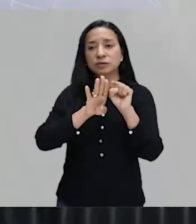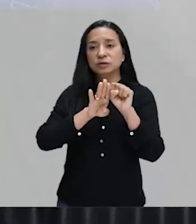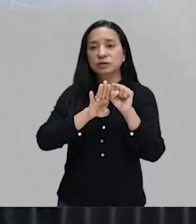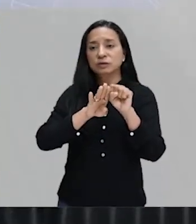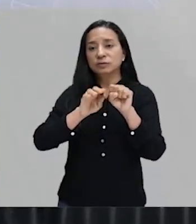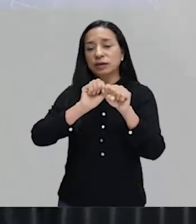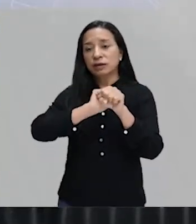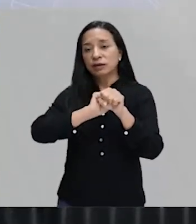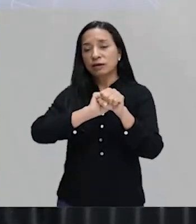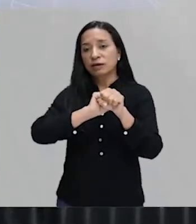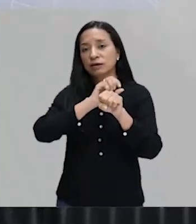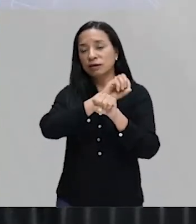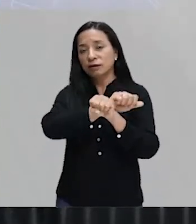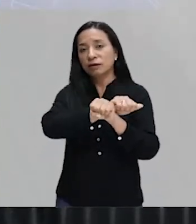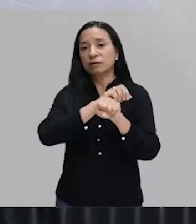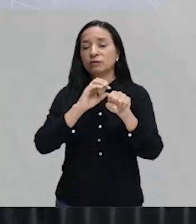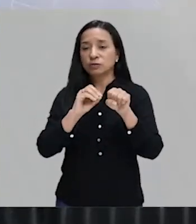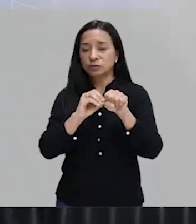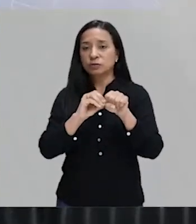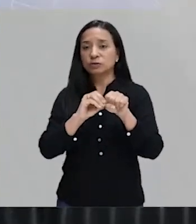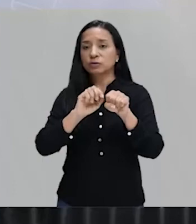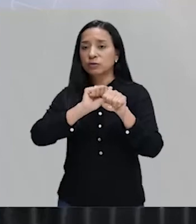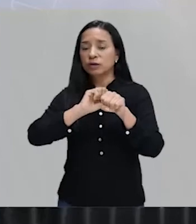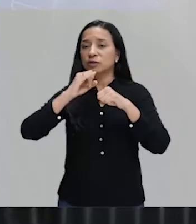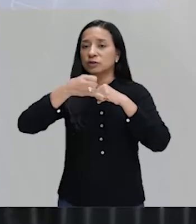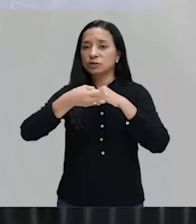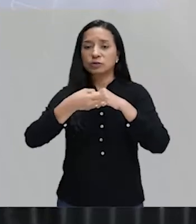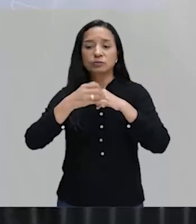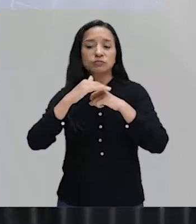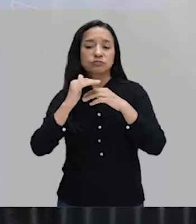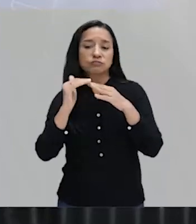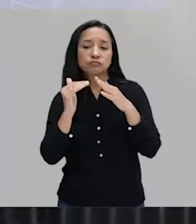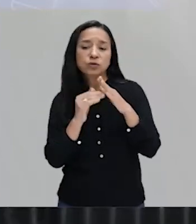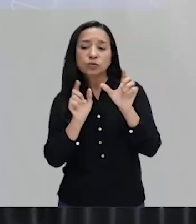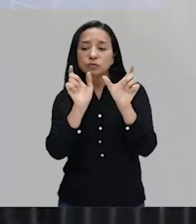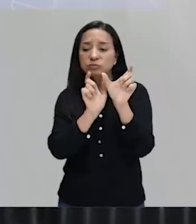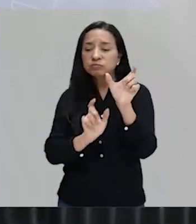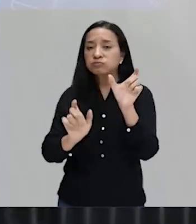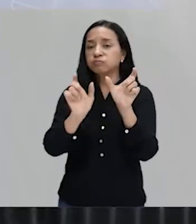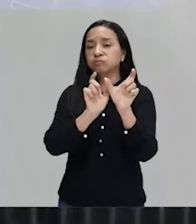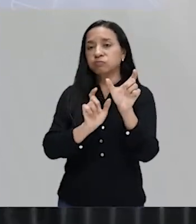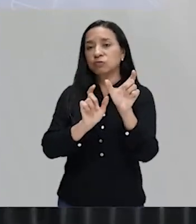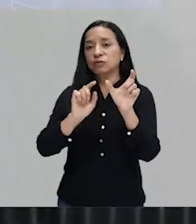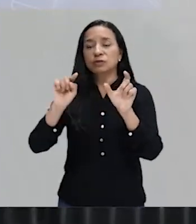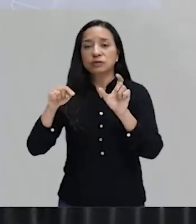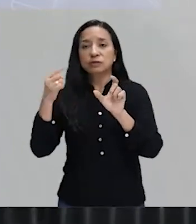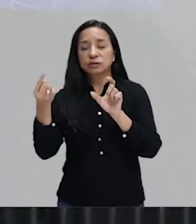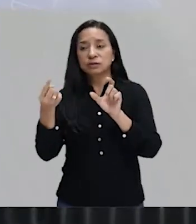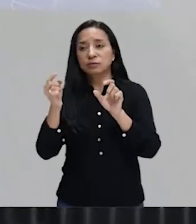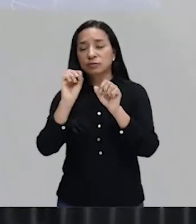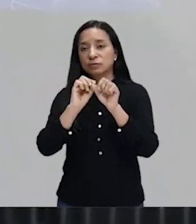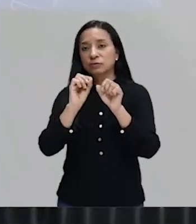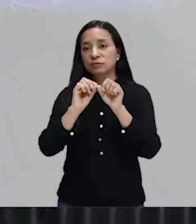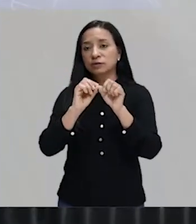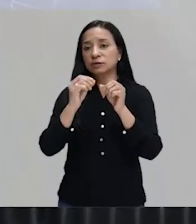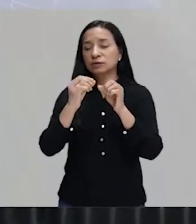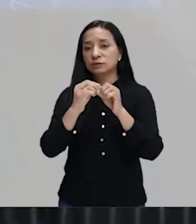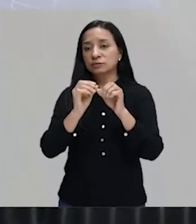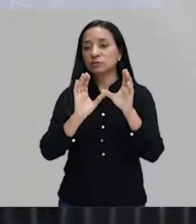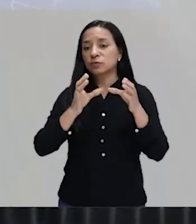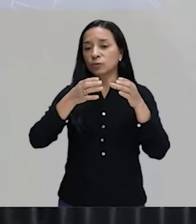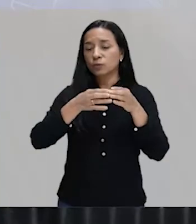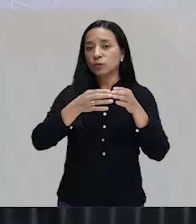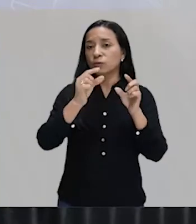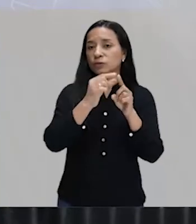artigo, adjetivo, com todas essas flexões, né? E mais adiante nós vamos fazer também das classes de palavras que